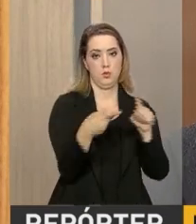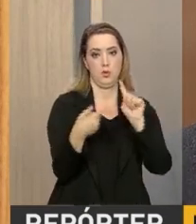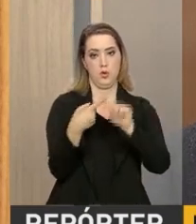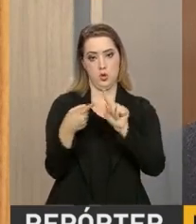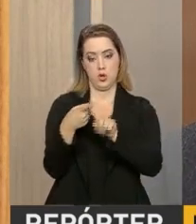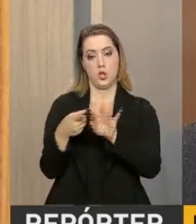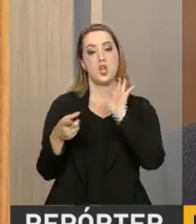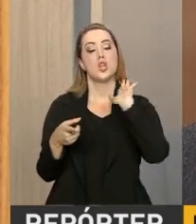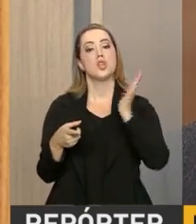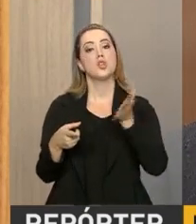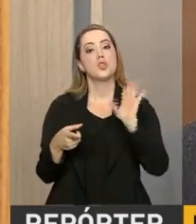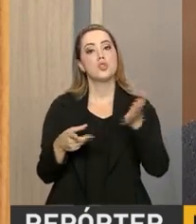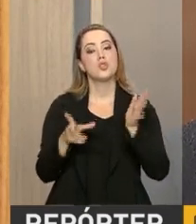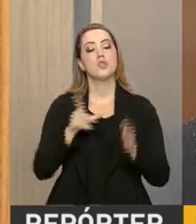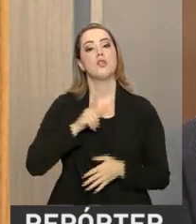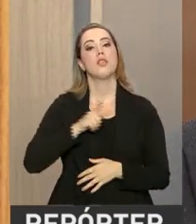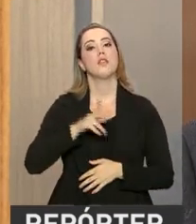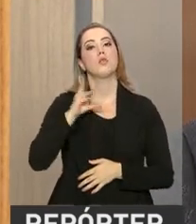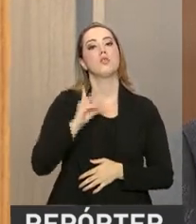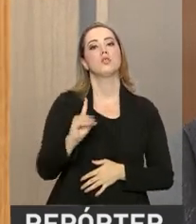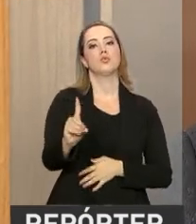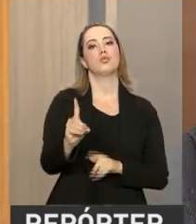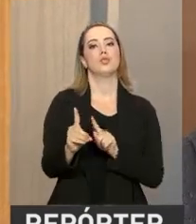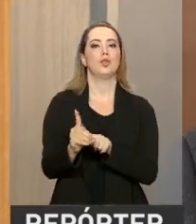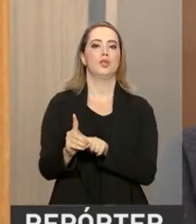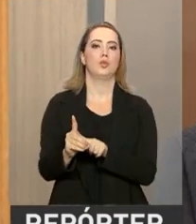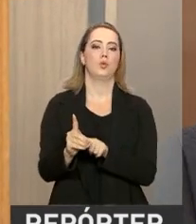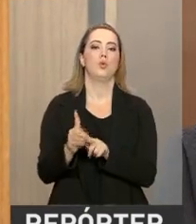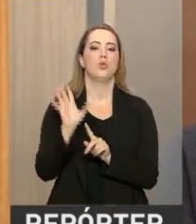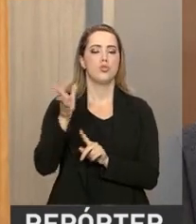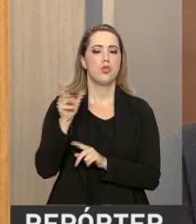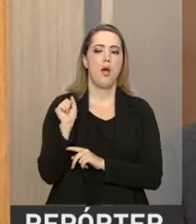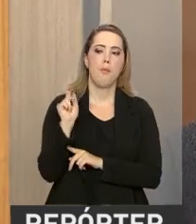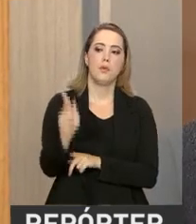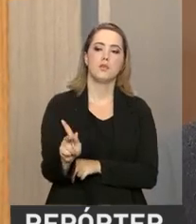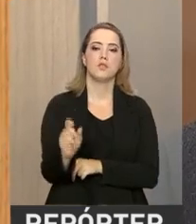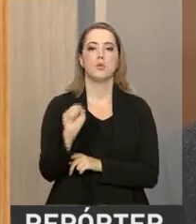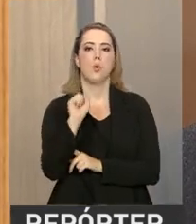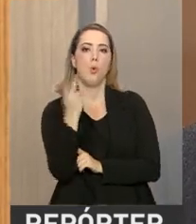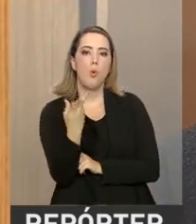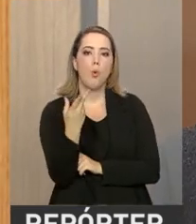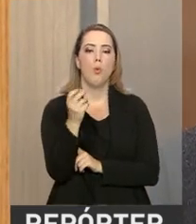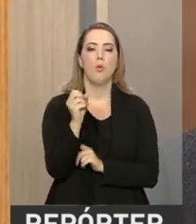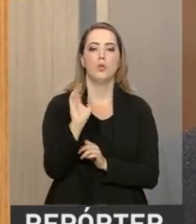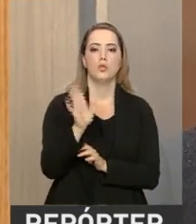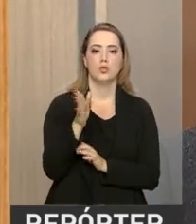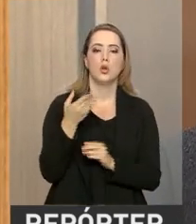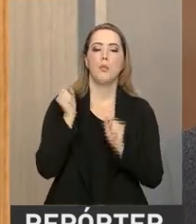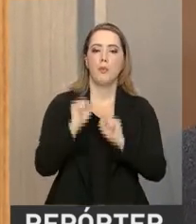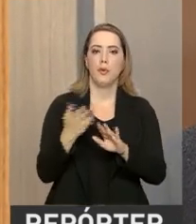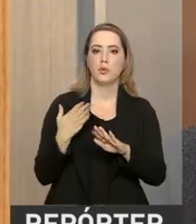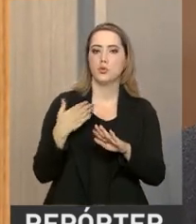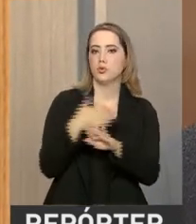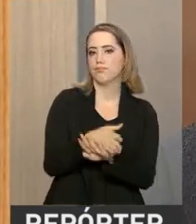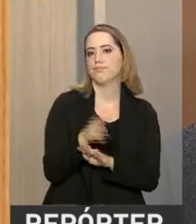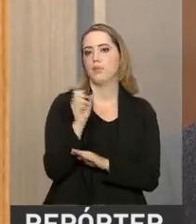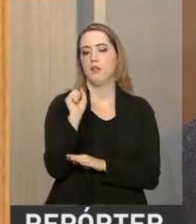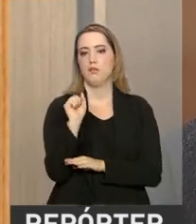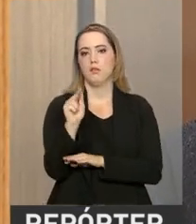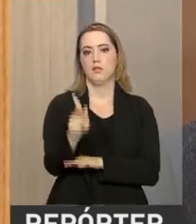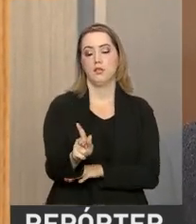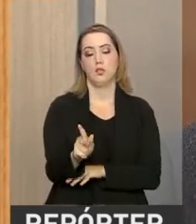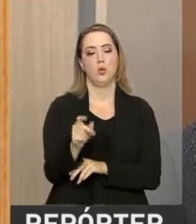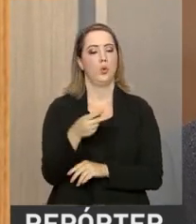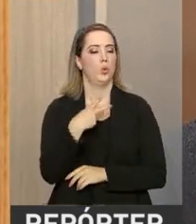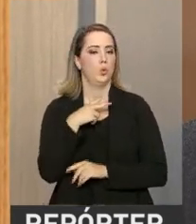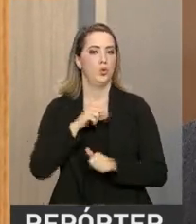pessoas que já estão aposentadas, ou mesmo as não aposentadas, mas que já completaram as condições de acesso a uma aposentadoria, elas não vão